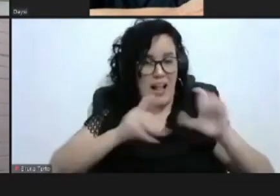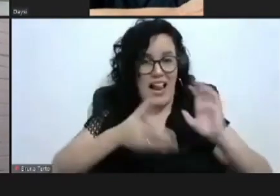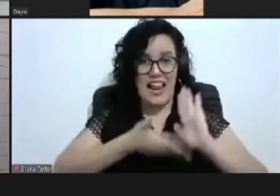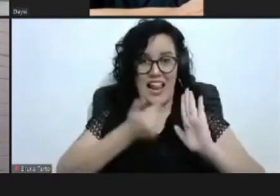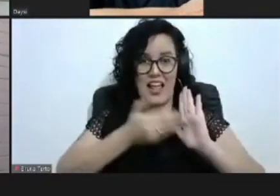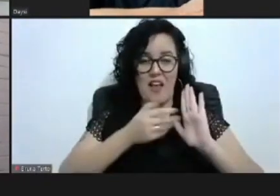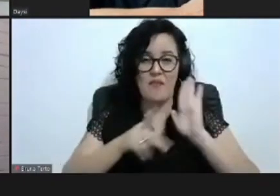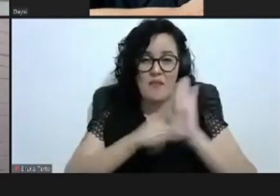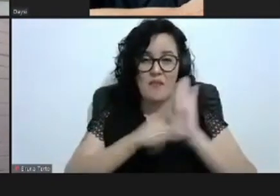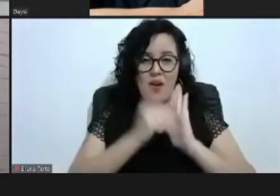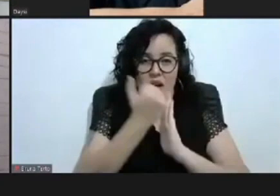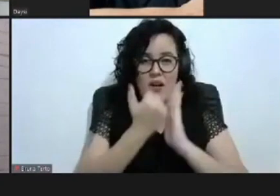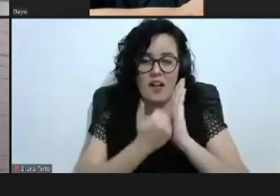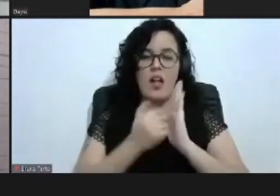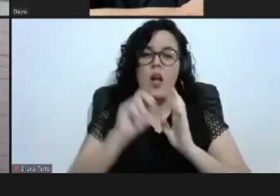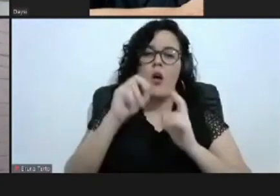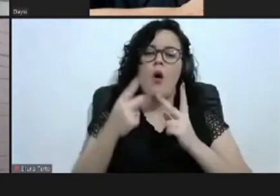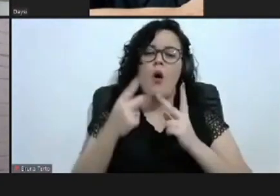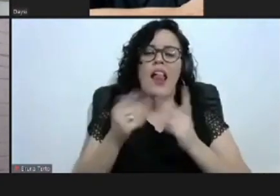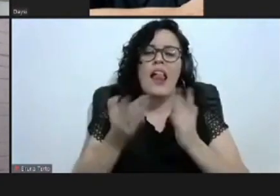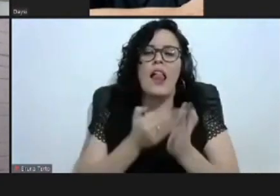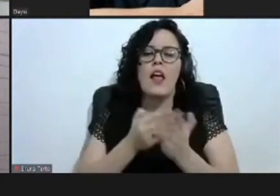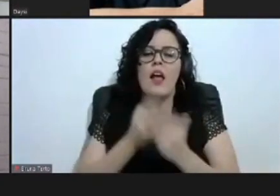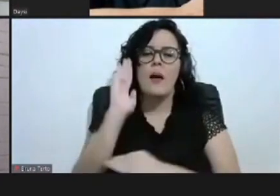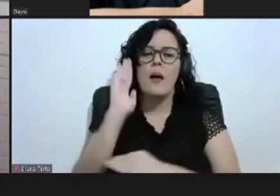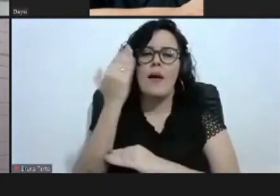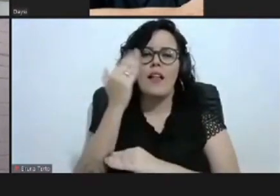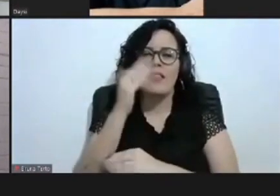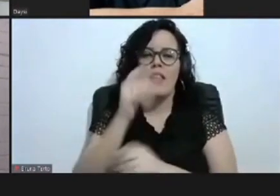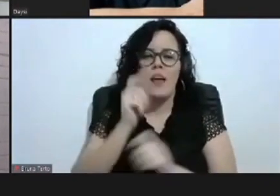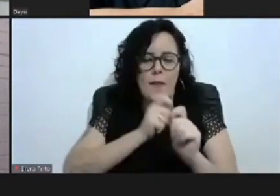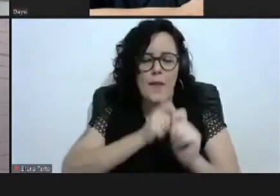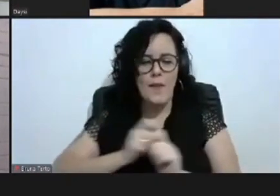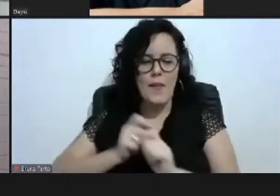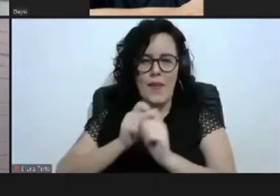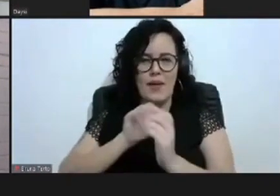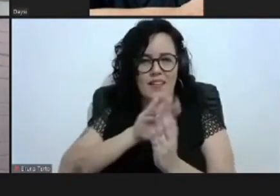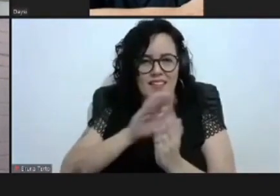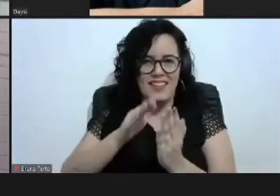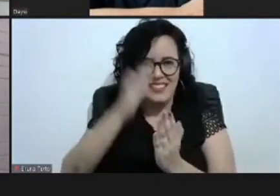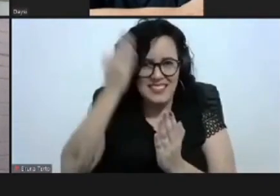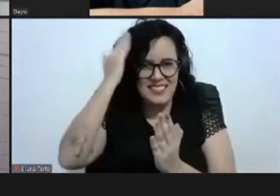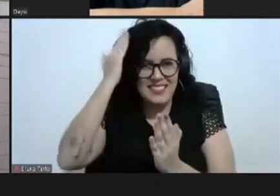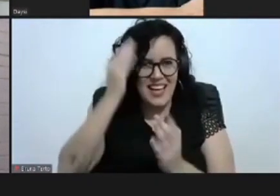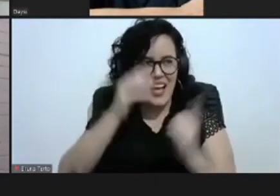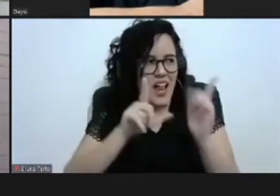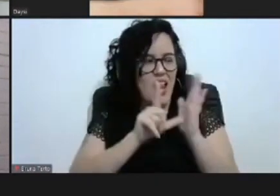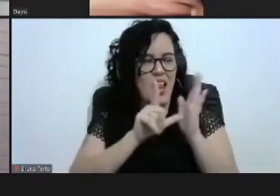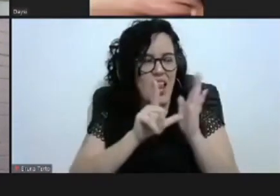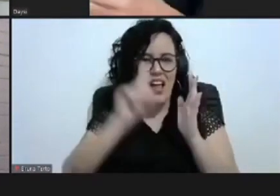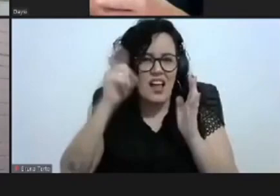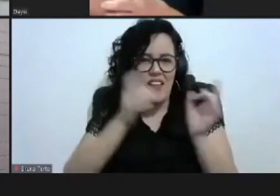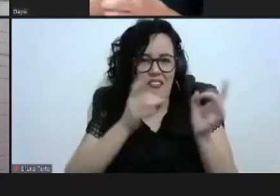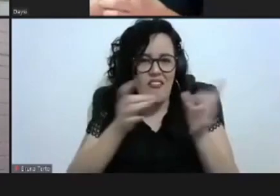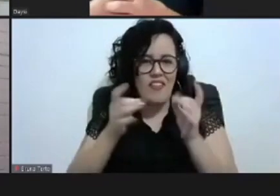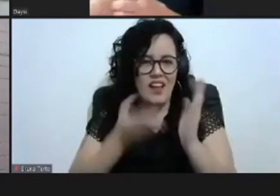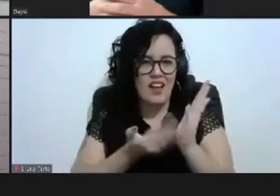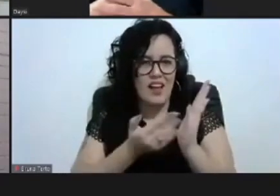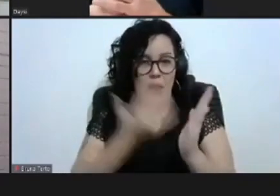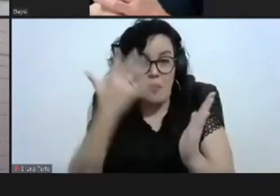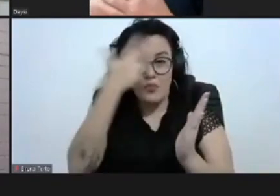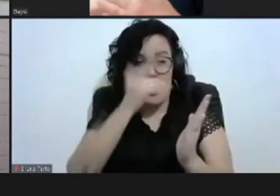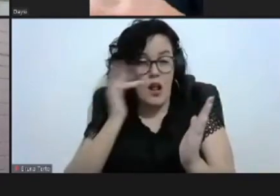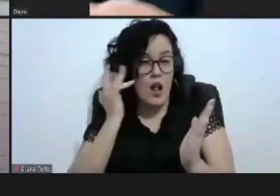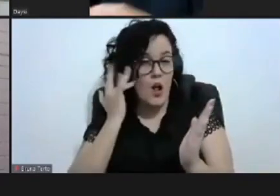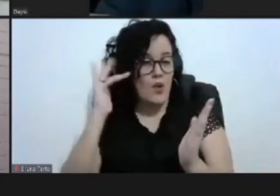livros com capinhas de madeira que os vendedores de livros vendiam de porta a porta, sabe? Que tinham umas capinhas todas douradas,